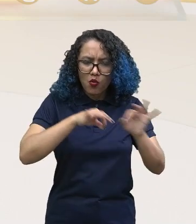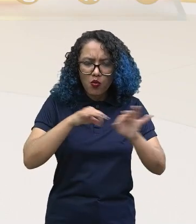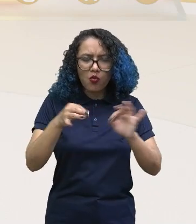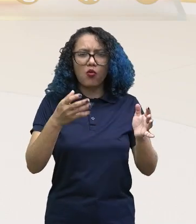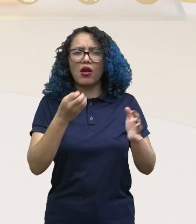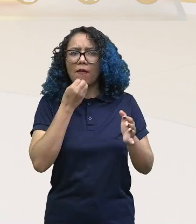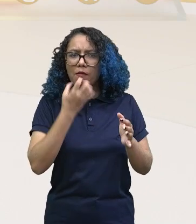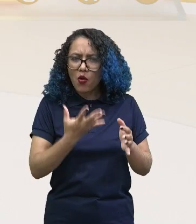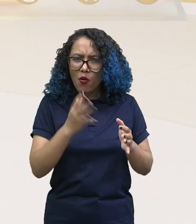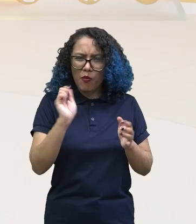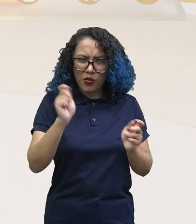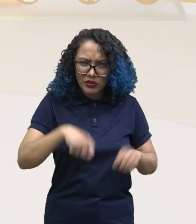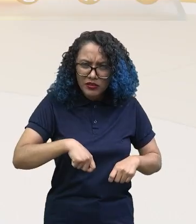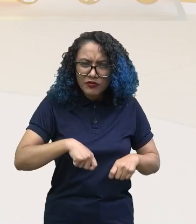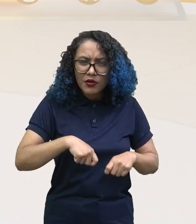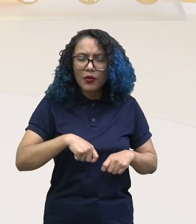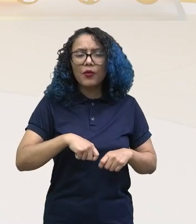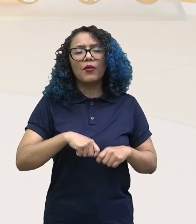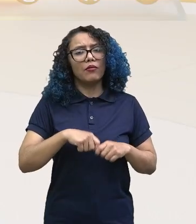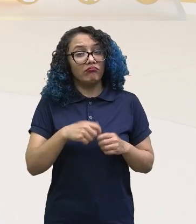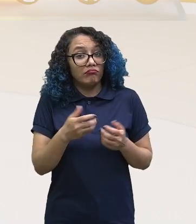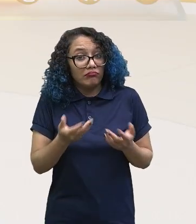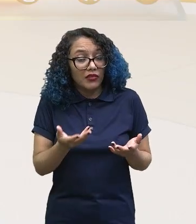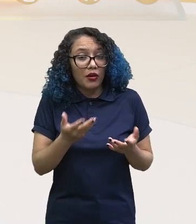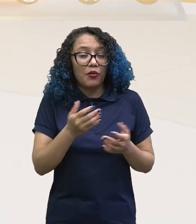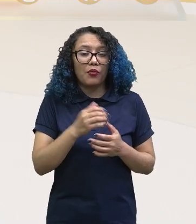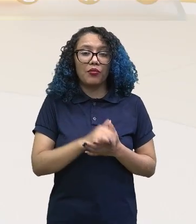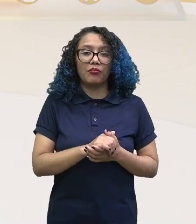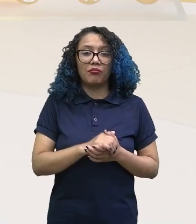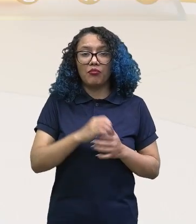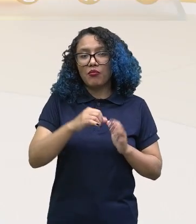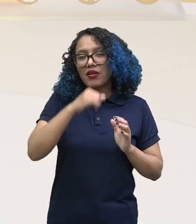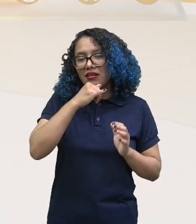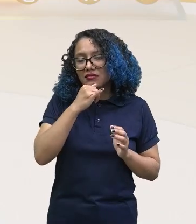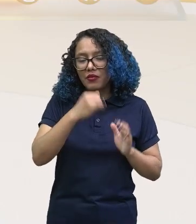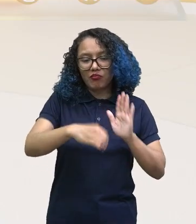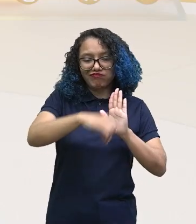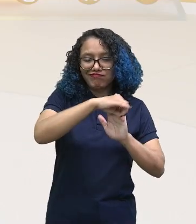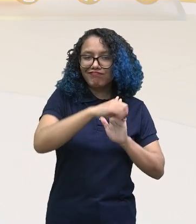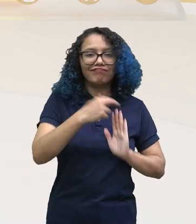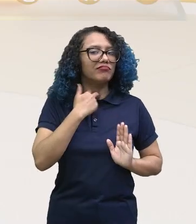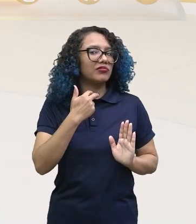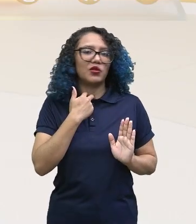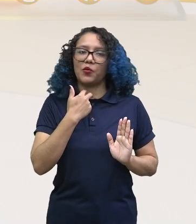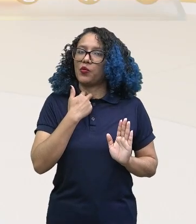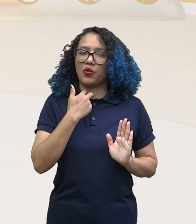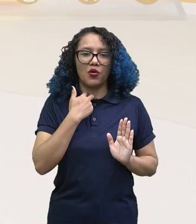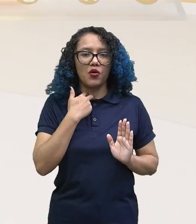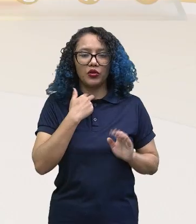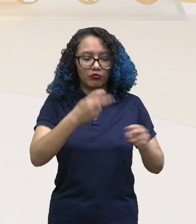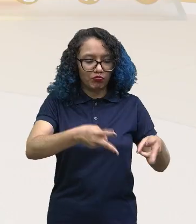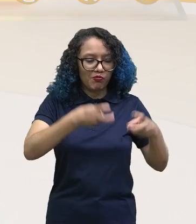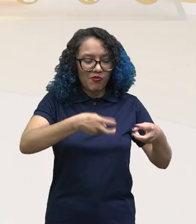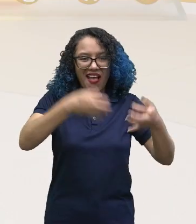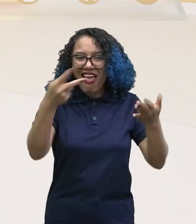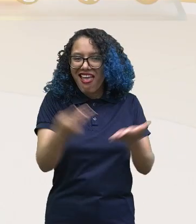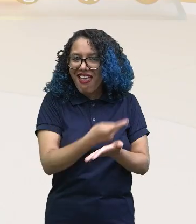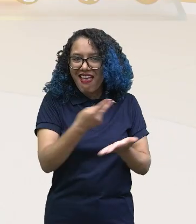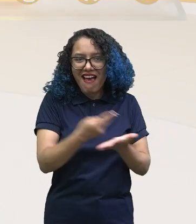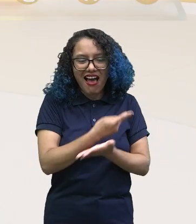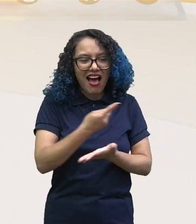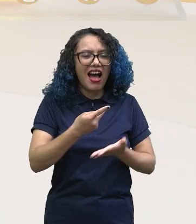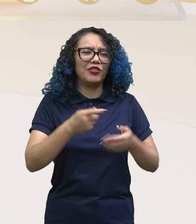impactos e tudo mais? O que não pode é essa questão do ilegal, né, daquela extração incorreta que